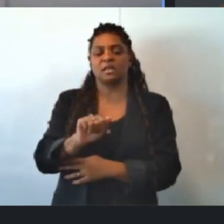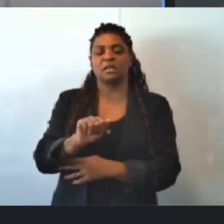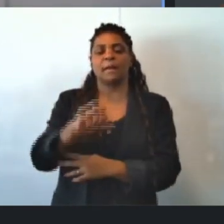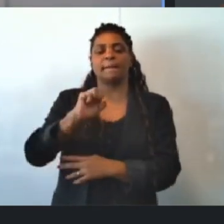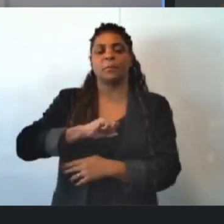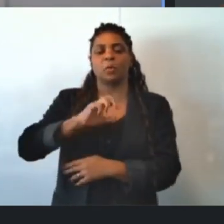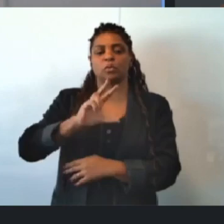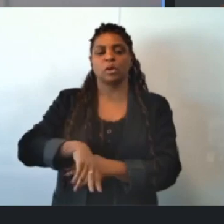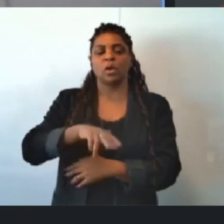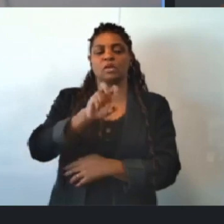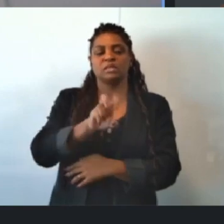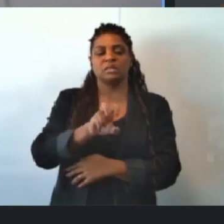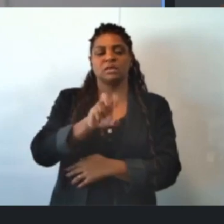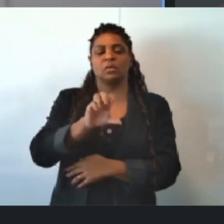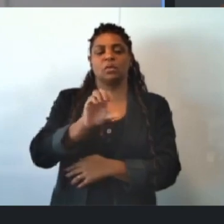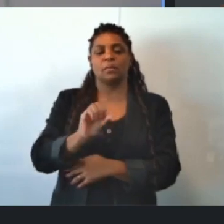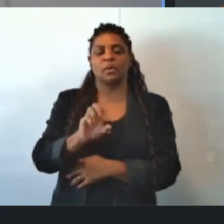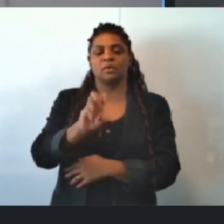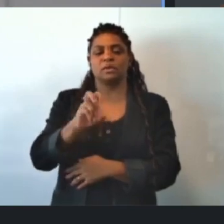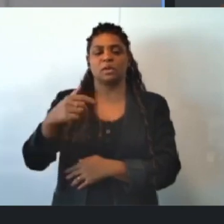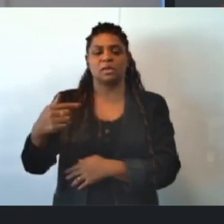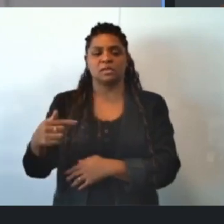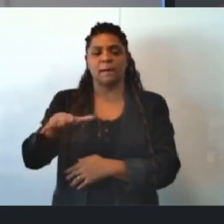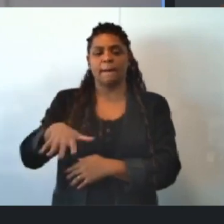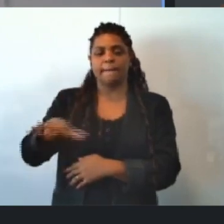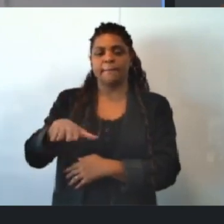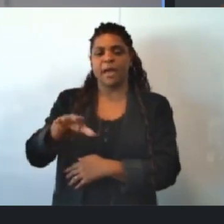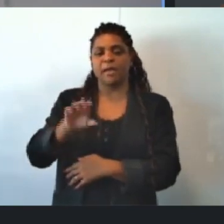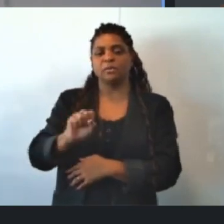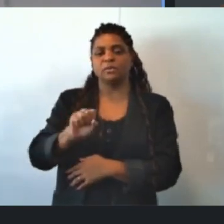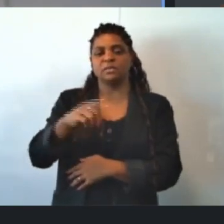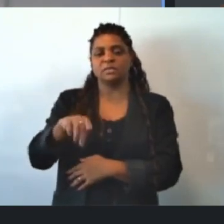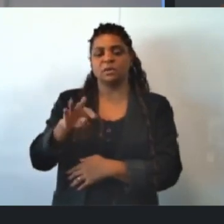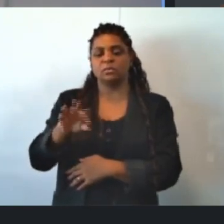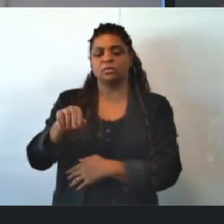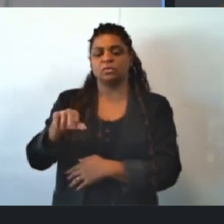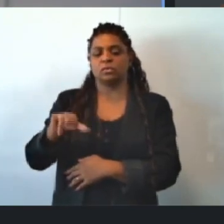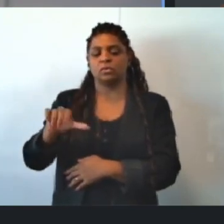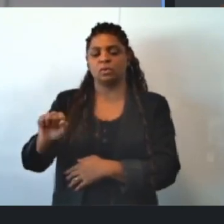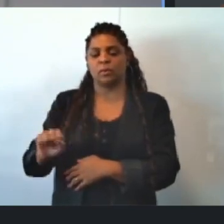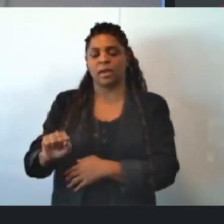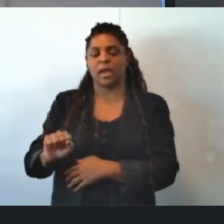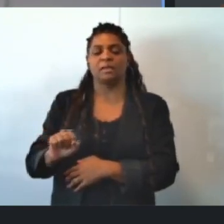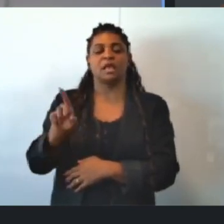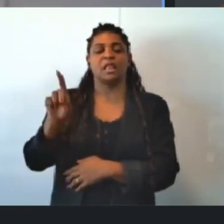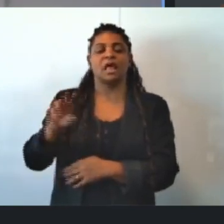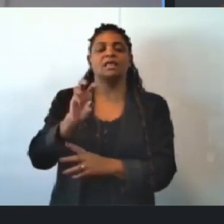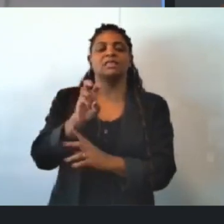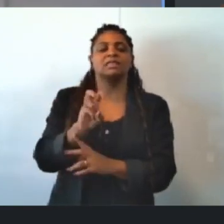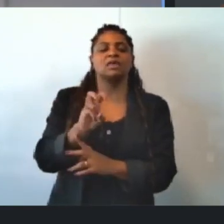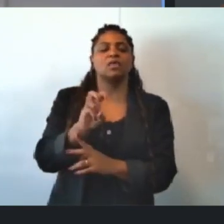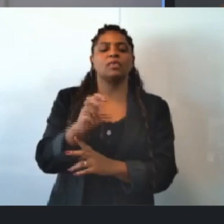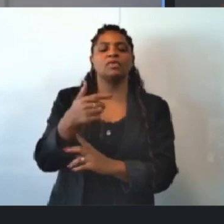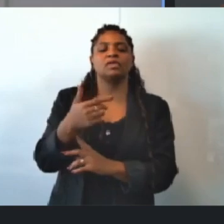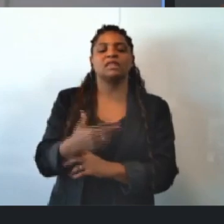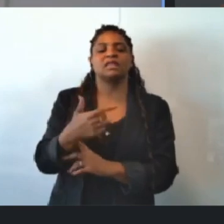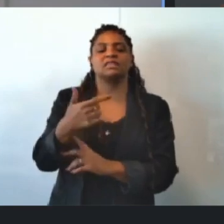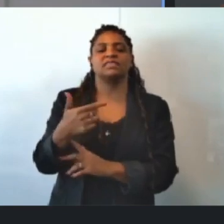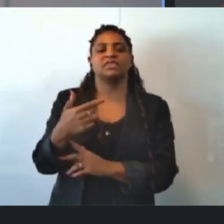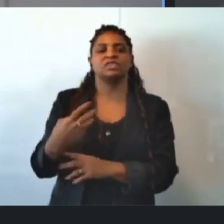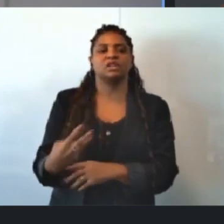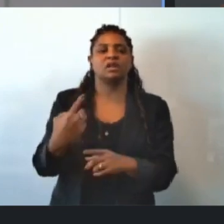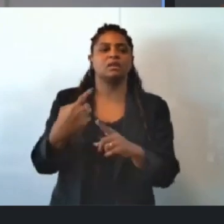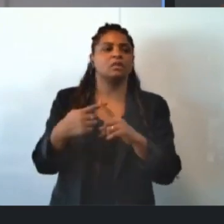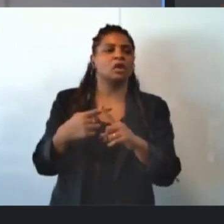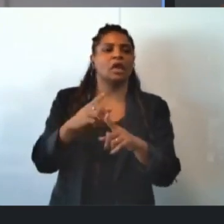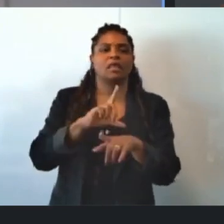São Tomás, e na altura do número 5123, em razão dos veículos de excesso de velocidade na via, não raro vem resultando